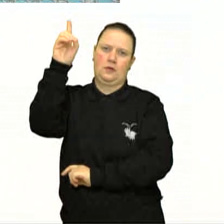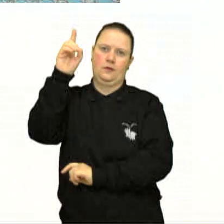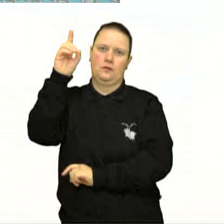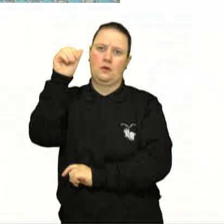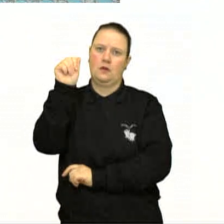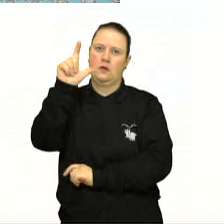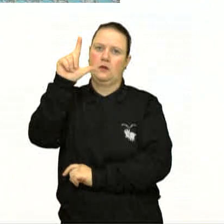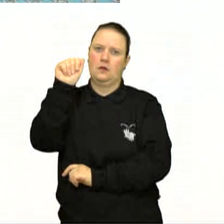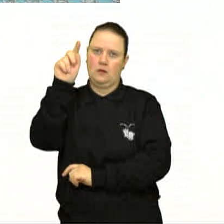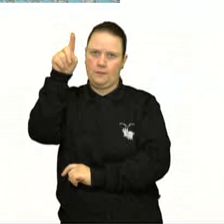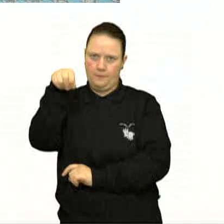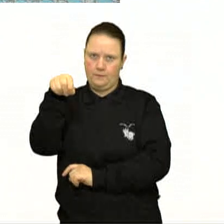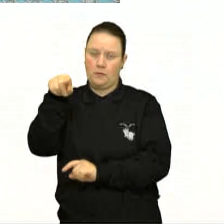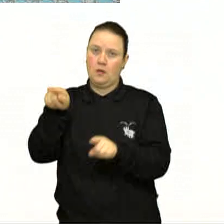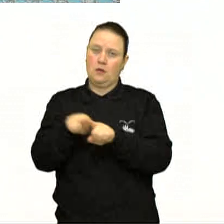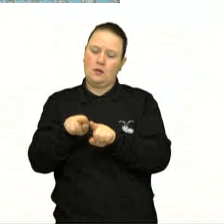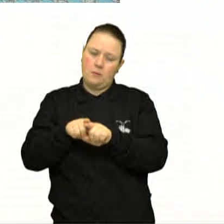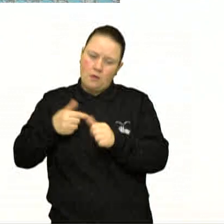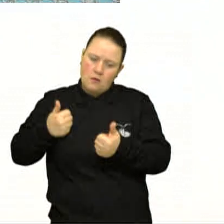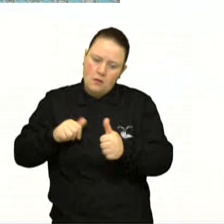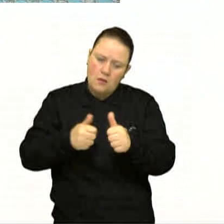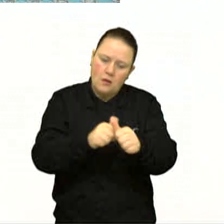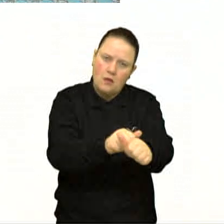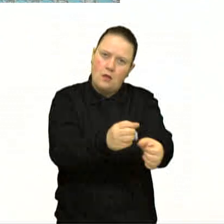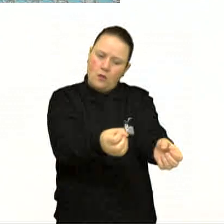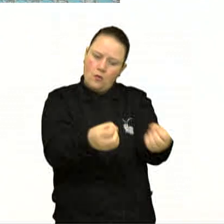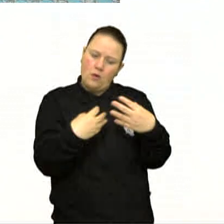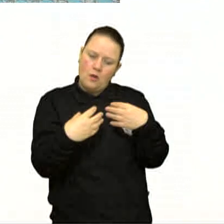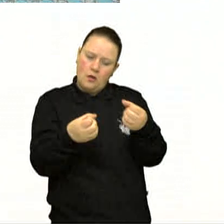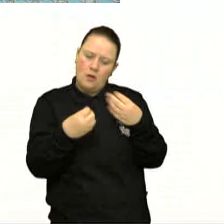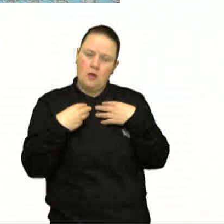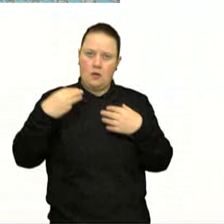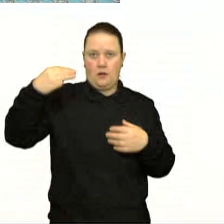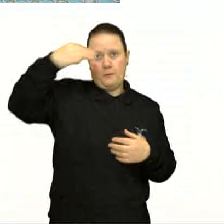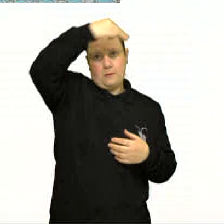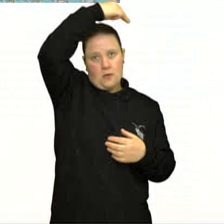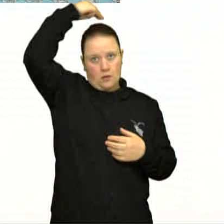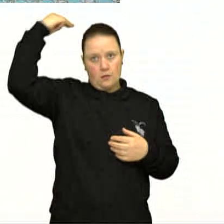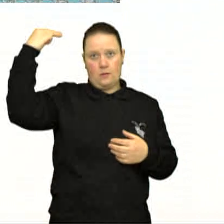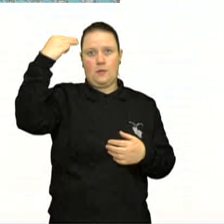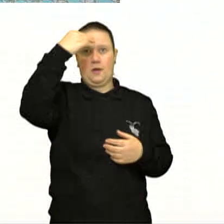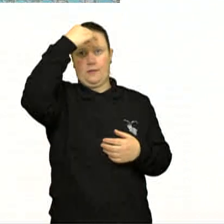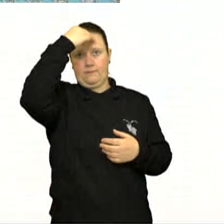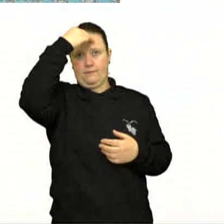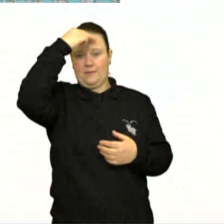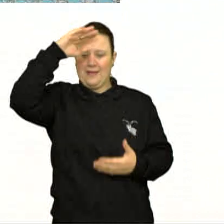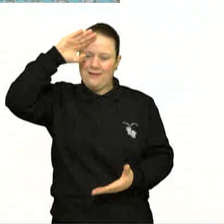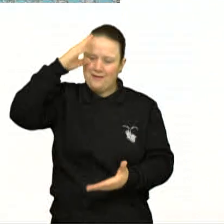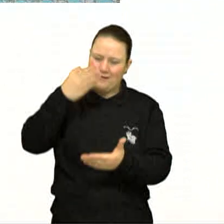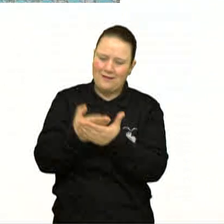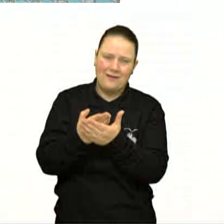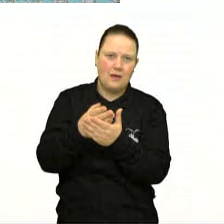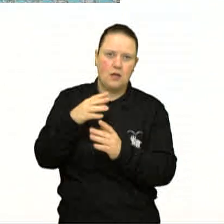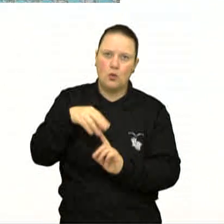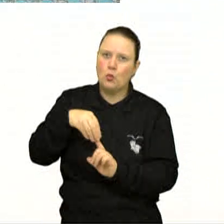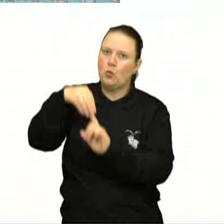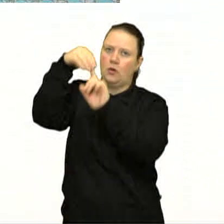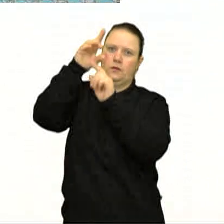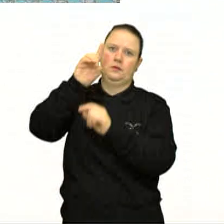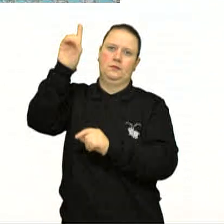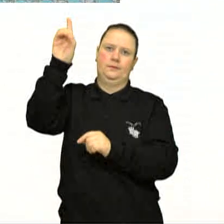os ensinamentos de Maomé. Então, você tem que seguir os ensinamentos do Maomé e crer em um só Deus, crer em